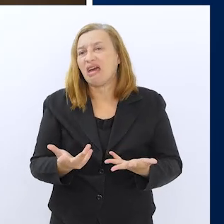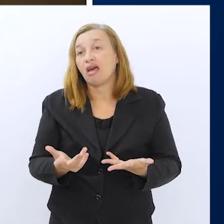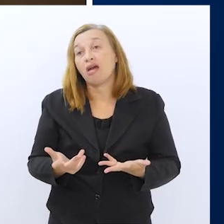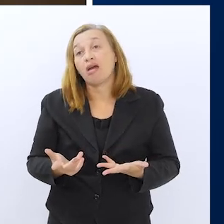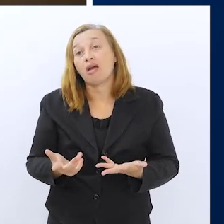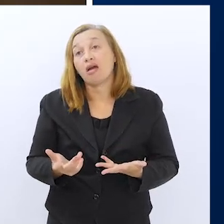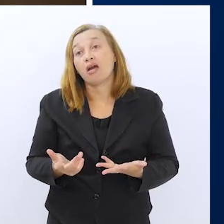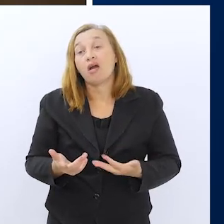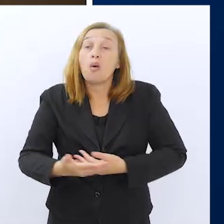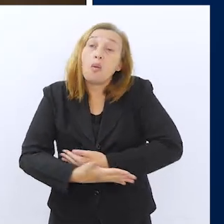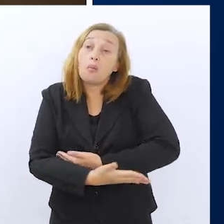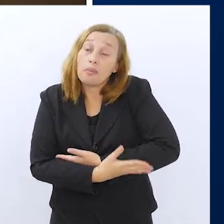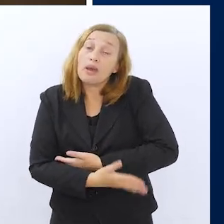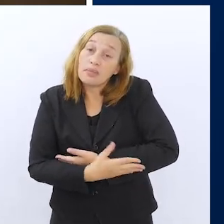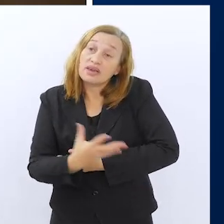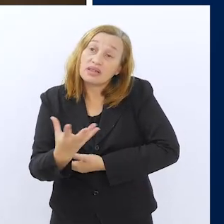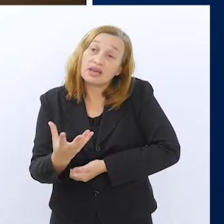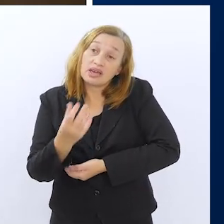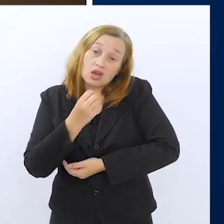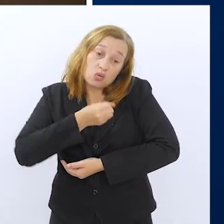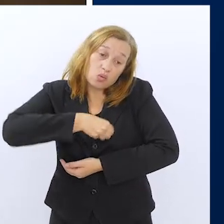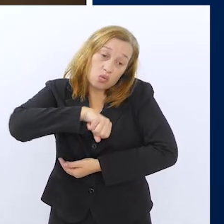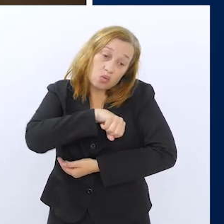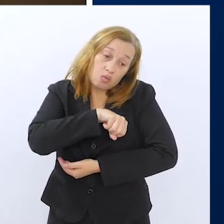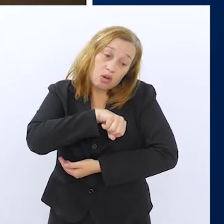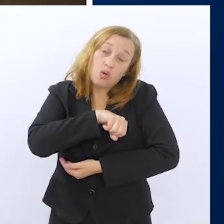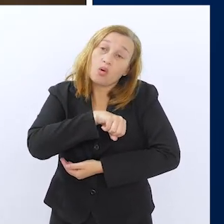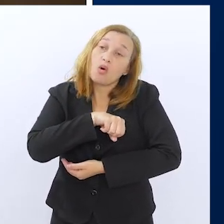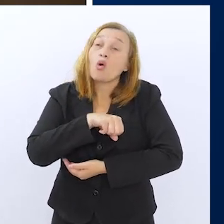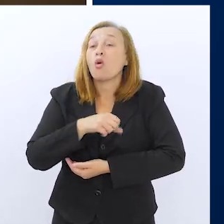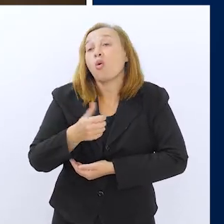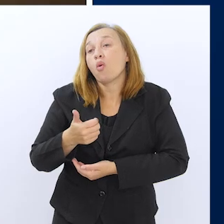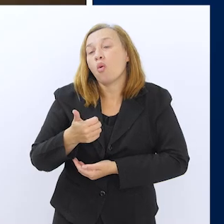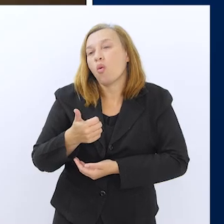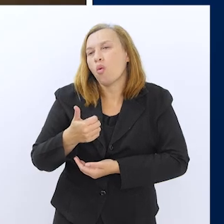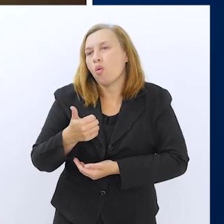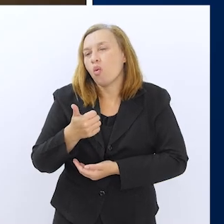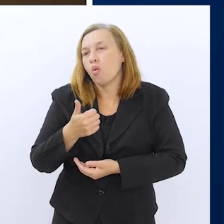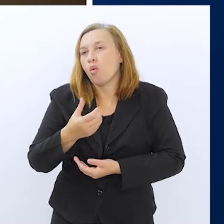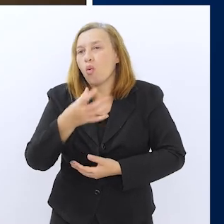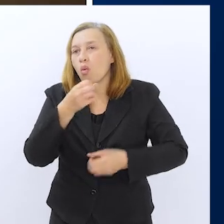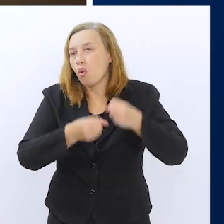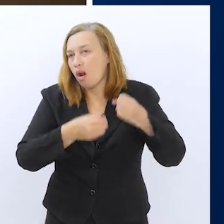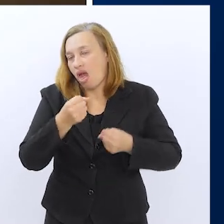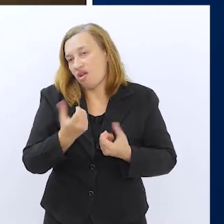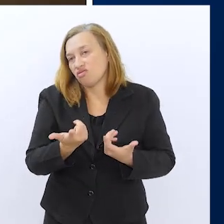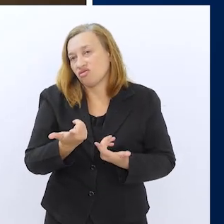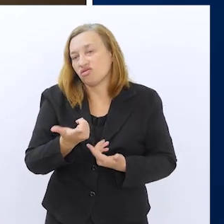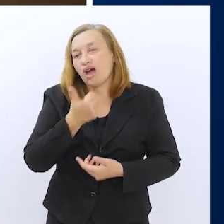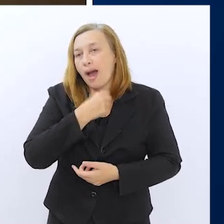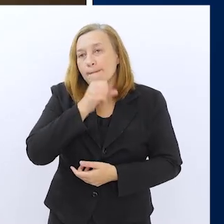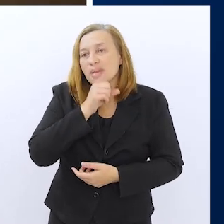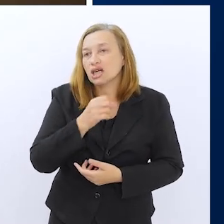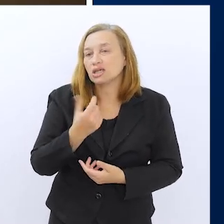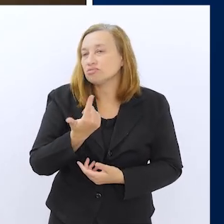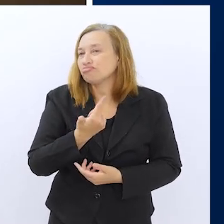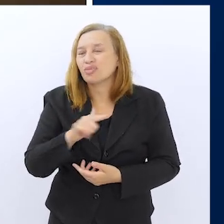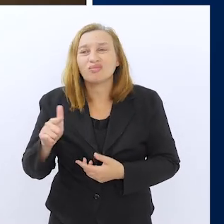fazer isso, é a forma que o bebê tem de receber o leite da mãe. Então, assim, não tem